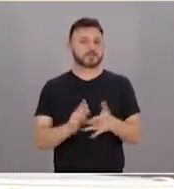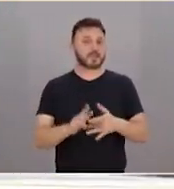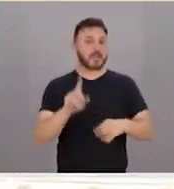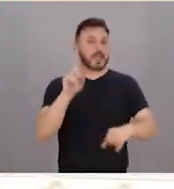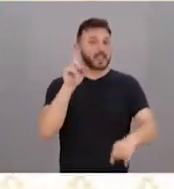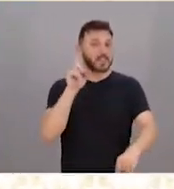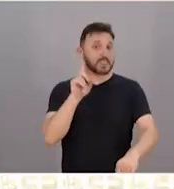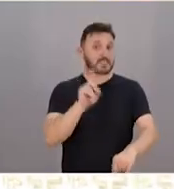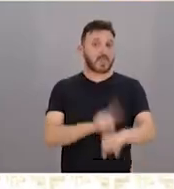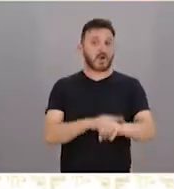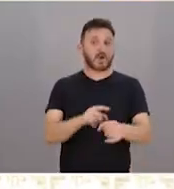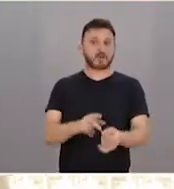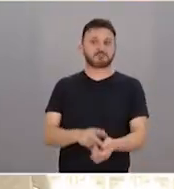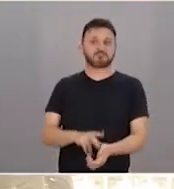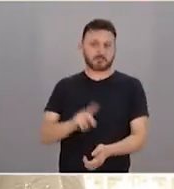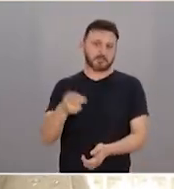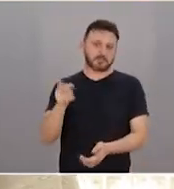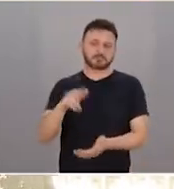hora da ascensão,